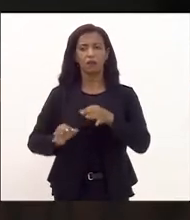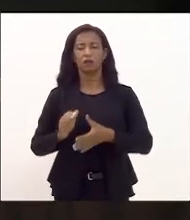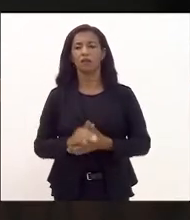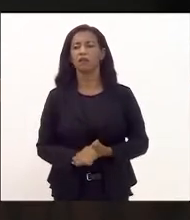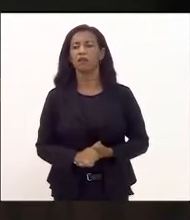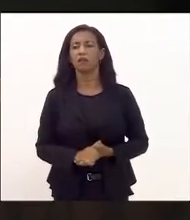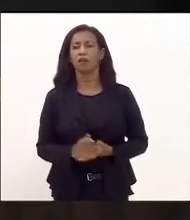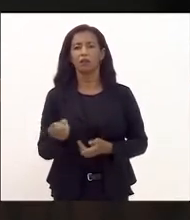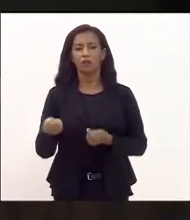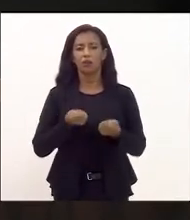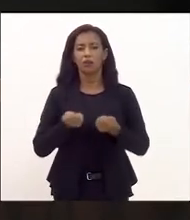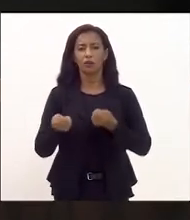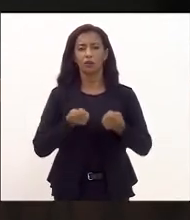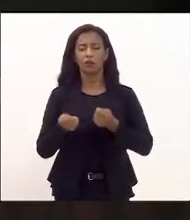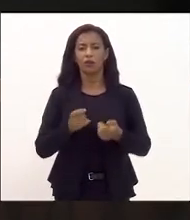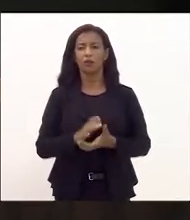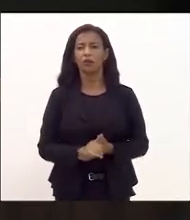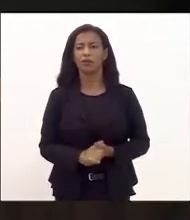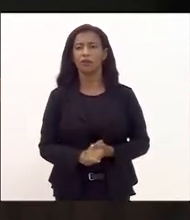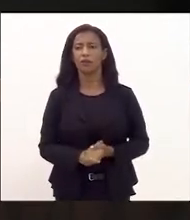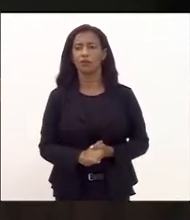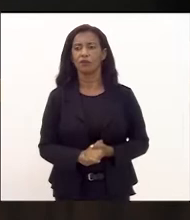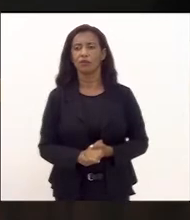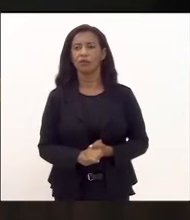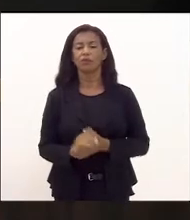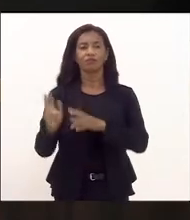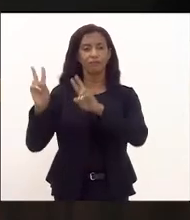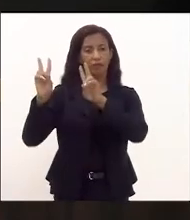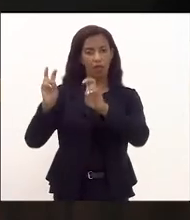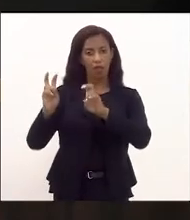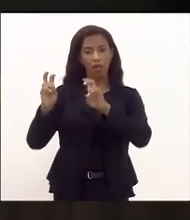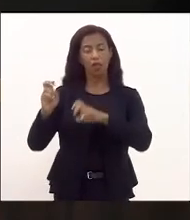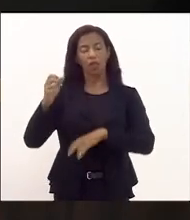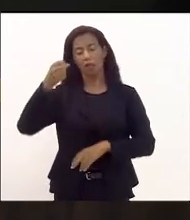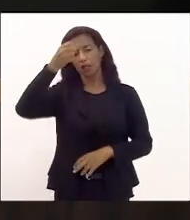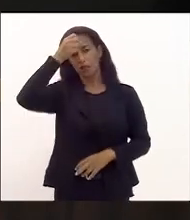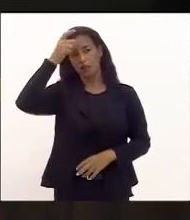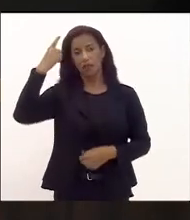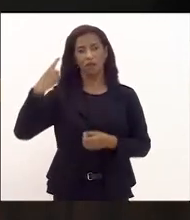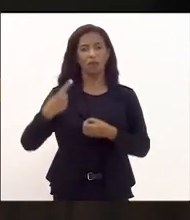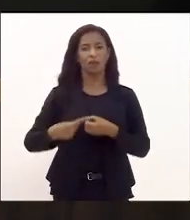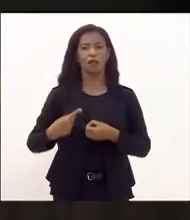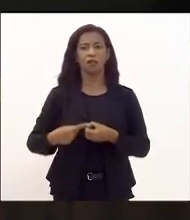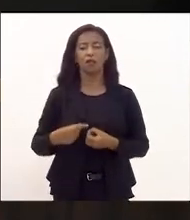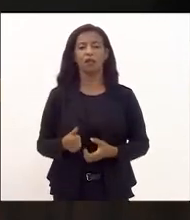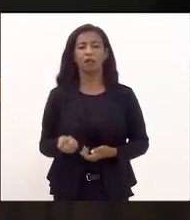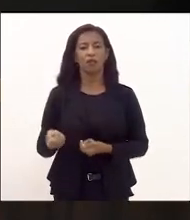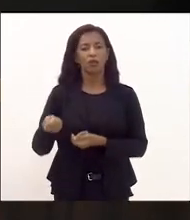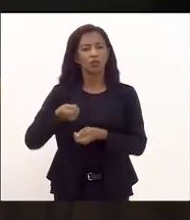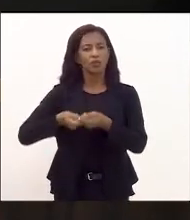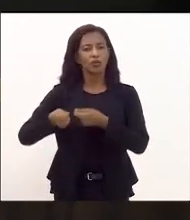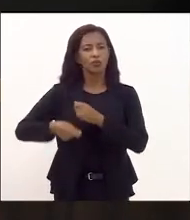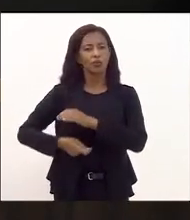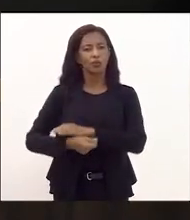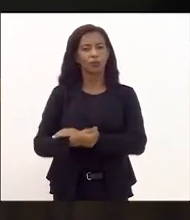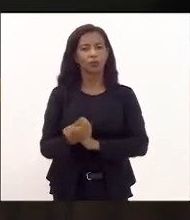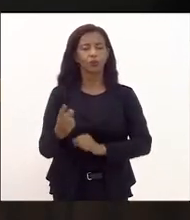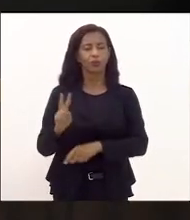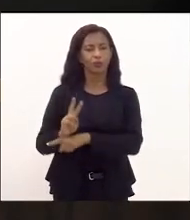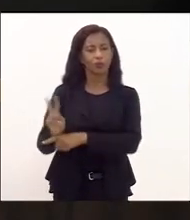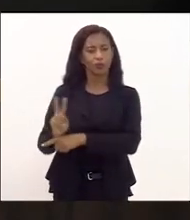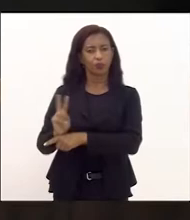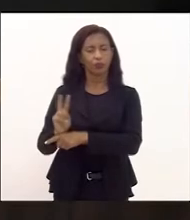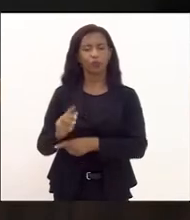Consumidor, Economia, Indústria e Comércio, de Assuntos Municipais e Desenvolvimento Regional e de Orçamento, Finanças, Fiscalização Financeira